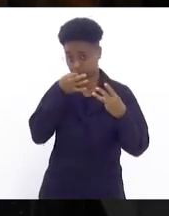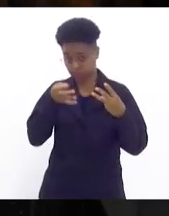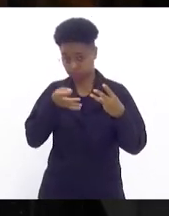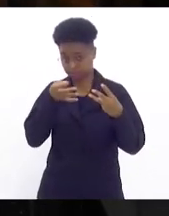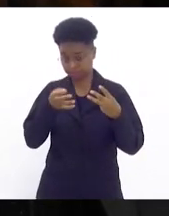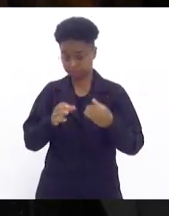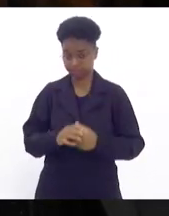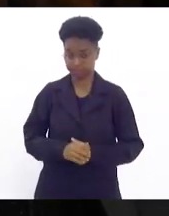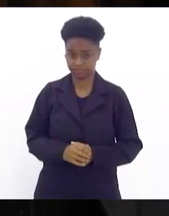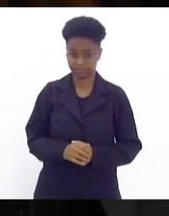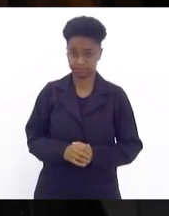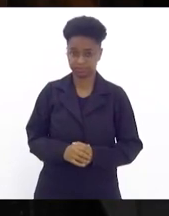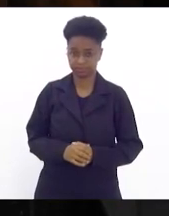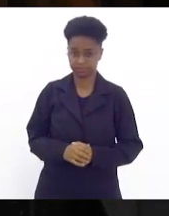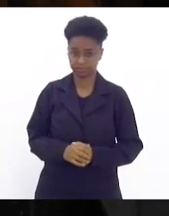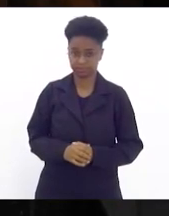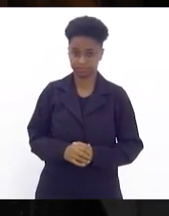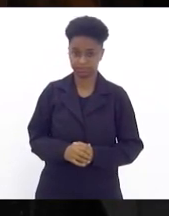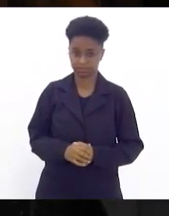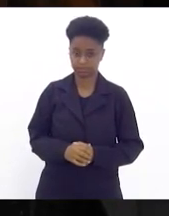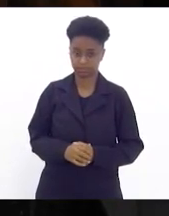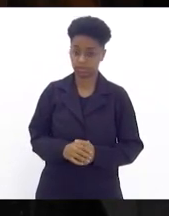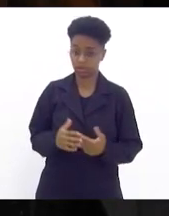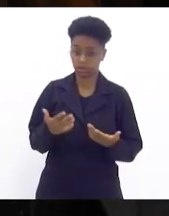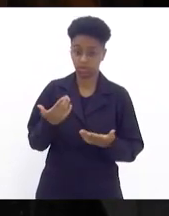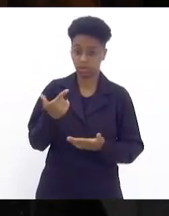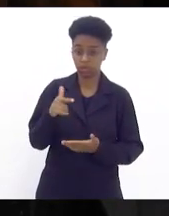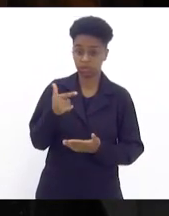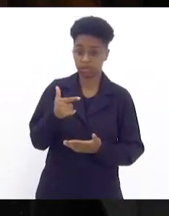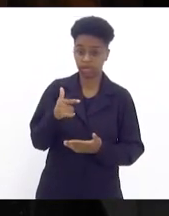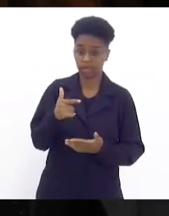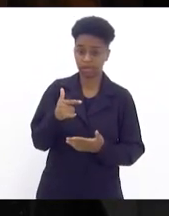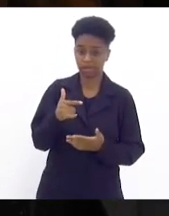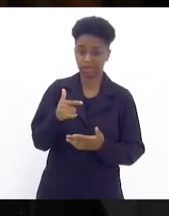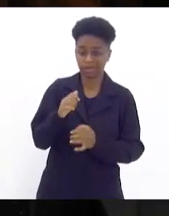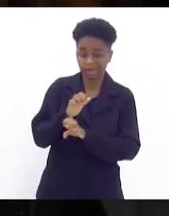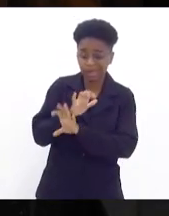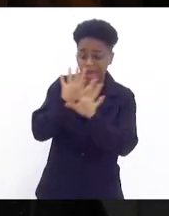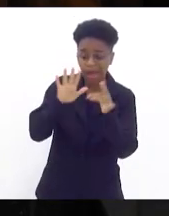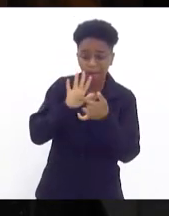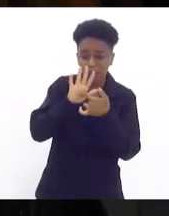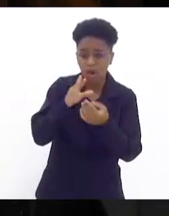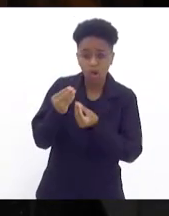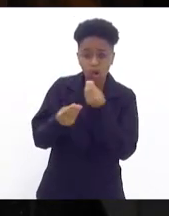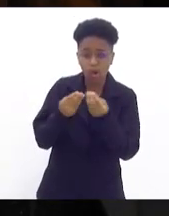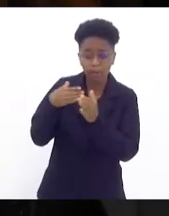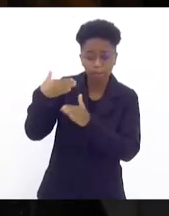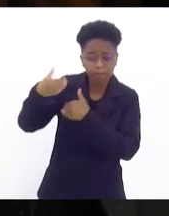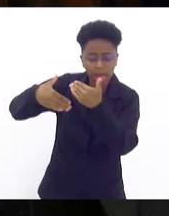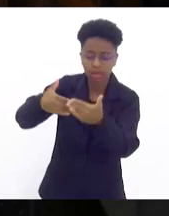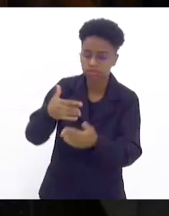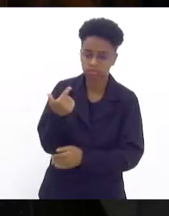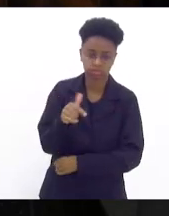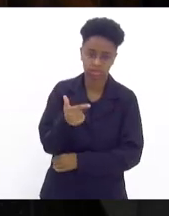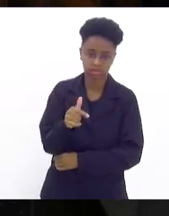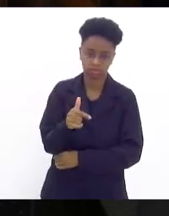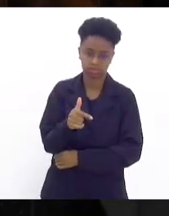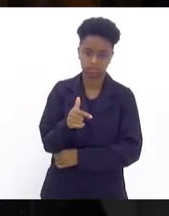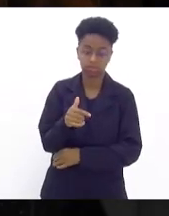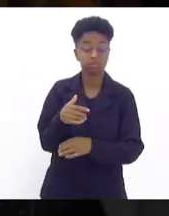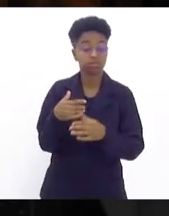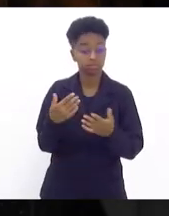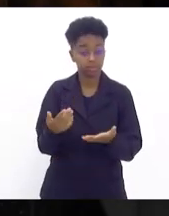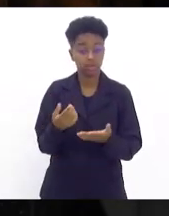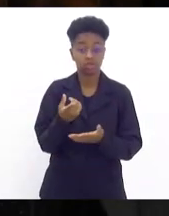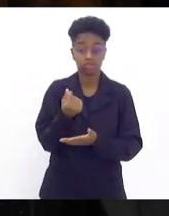como não tá não acabou os fiscal a forma clara como isso vai crescer as receitas